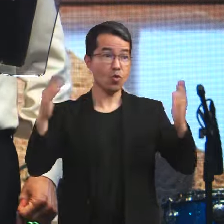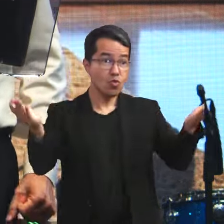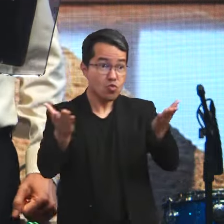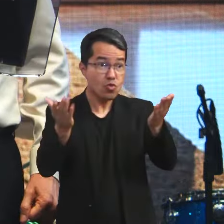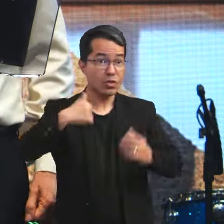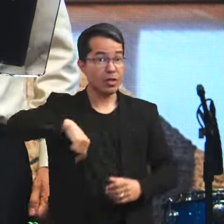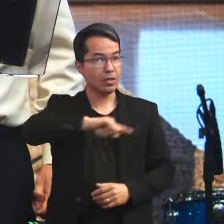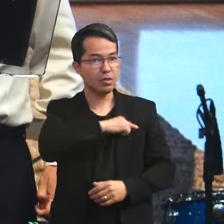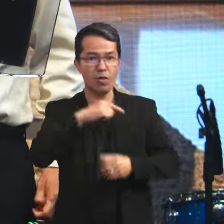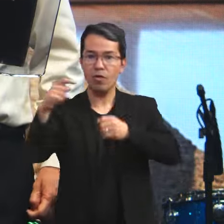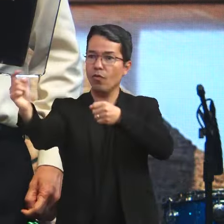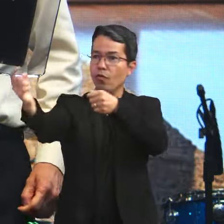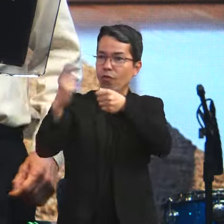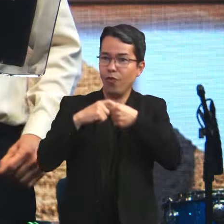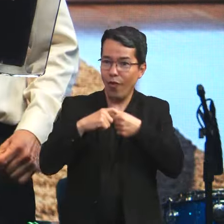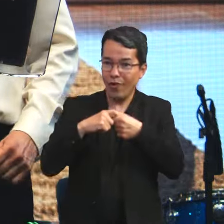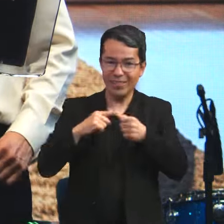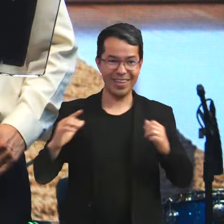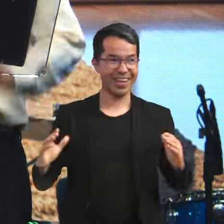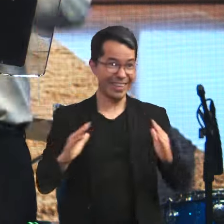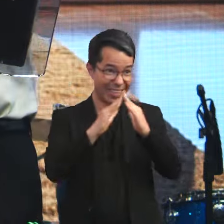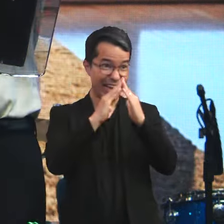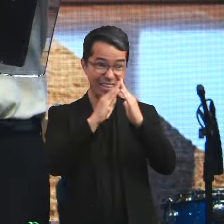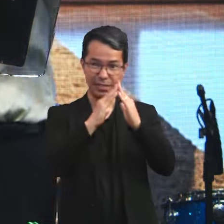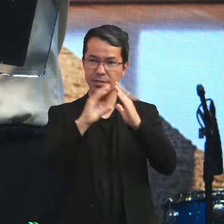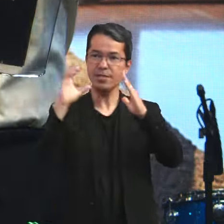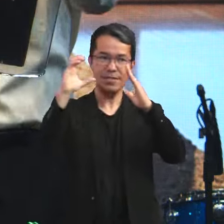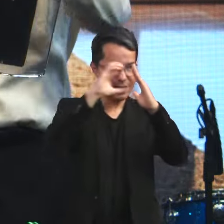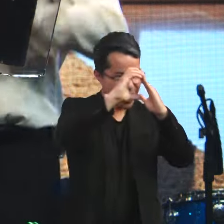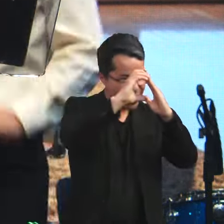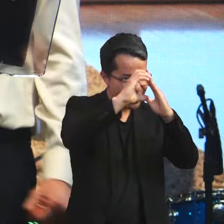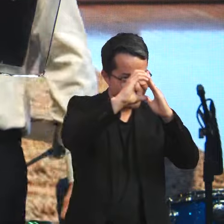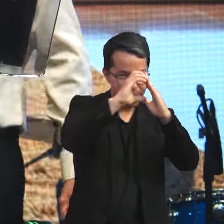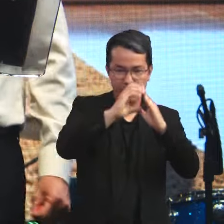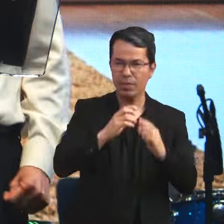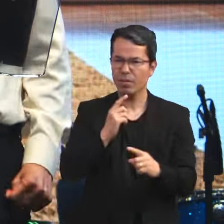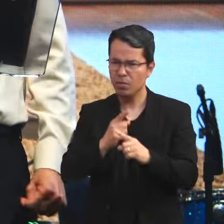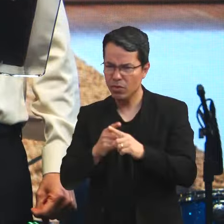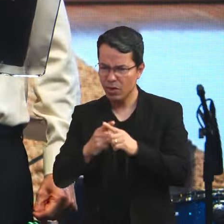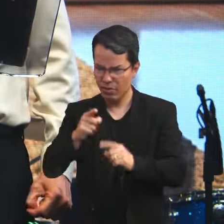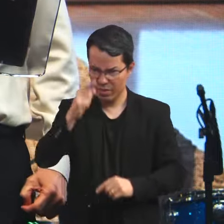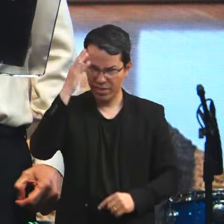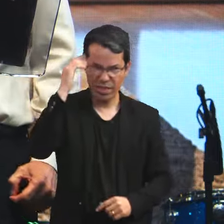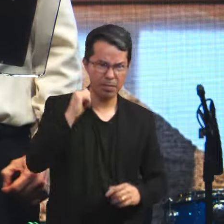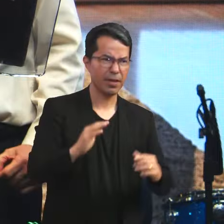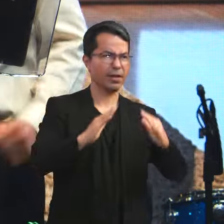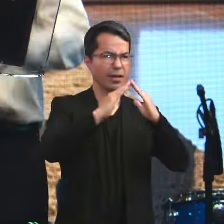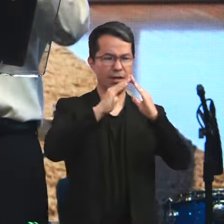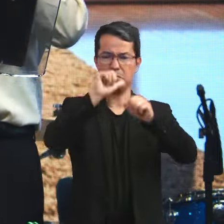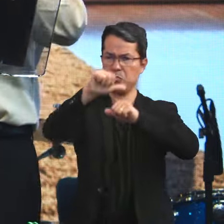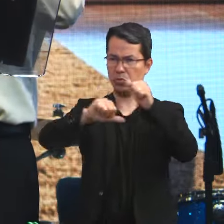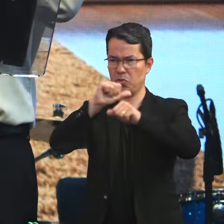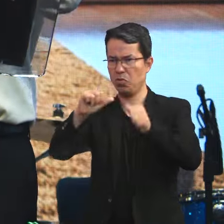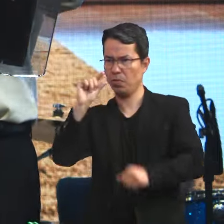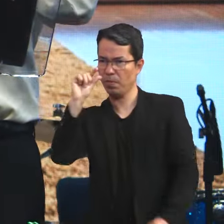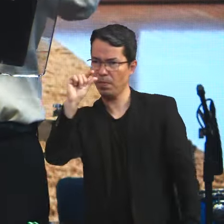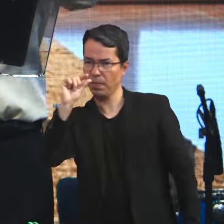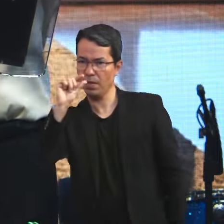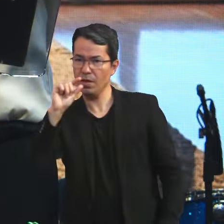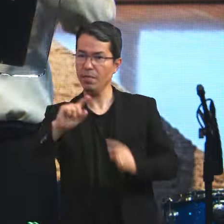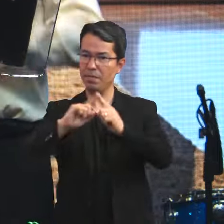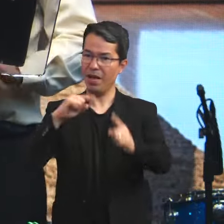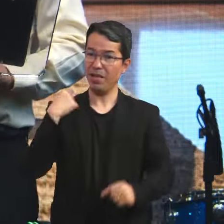quando igreja volta a ter as re a casa ciado poro que a casha está